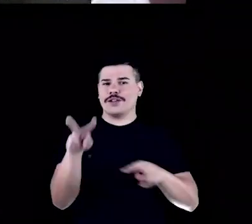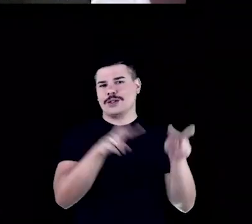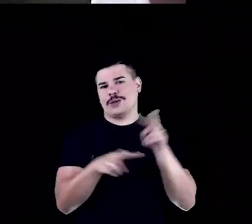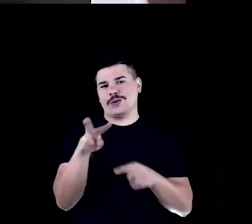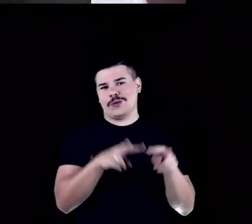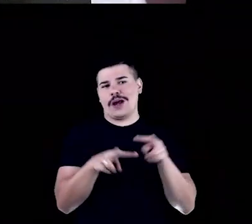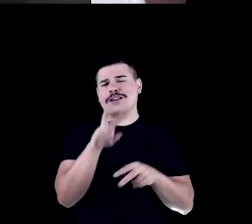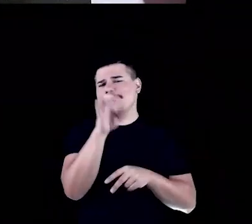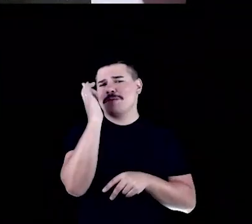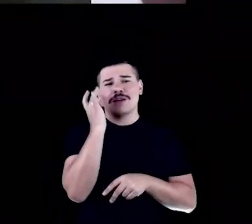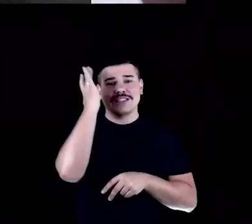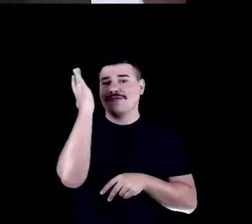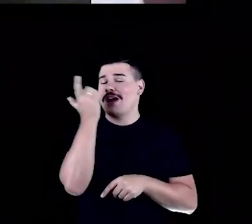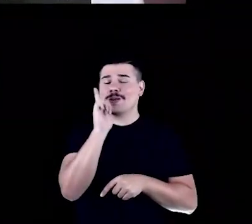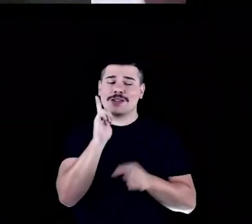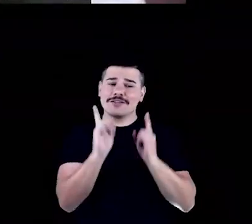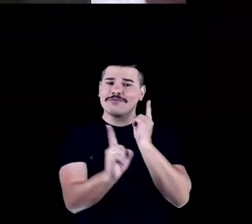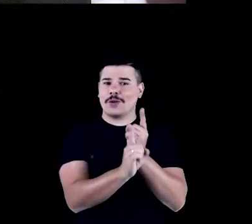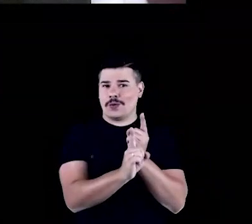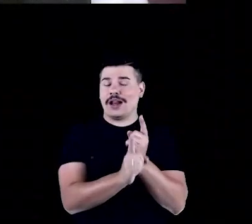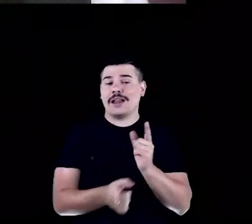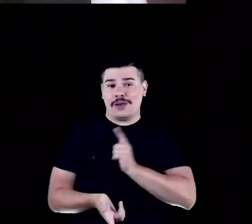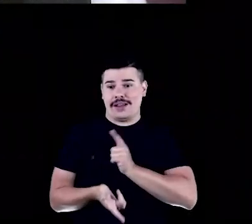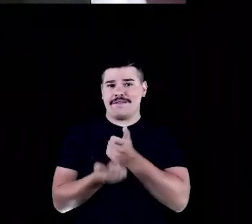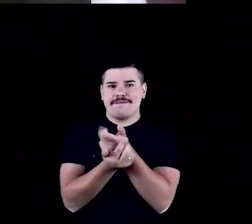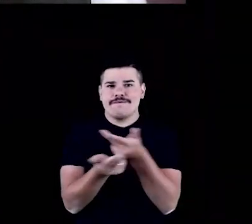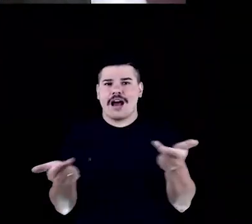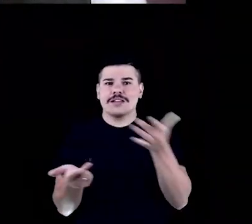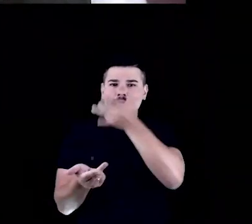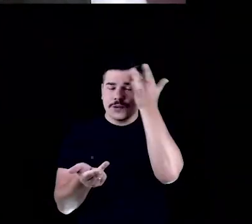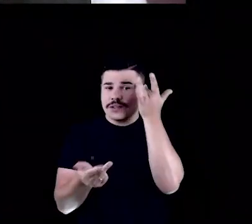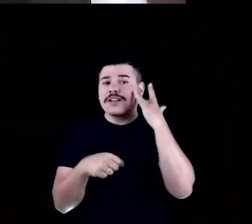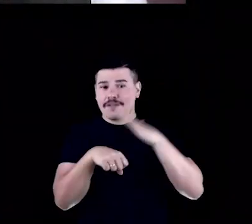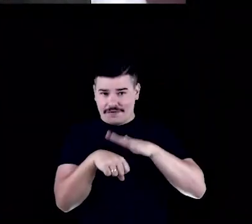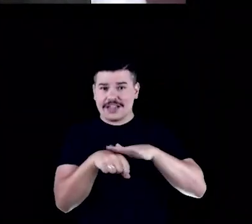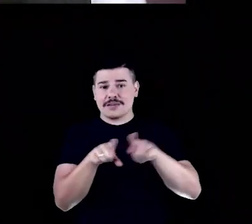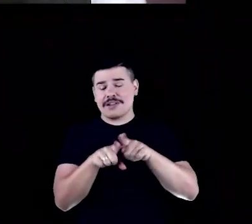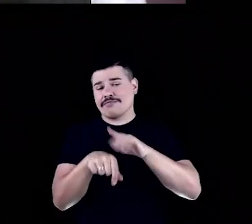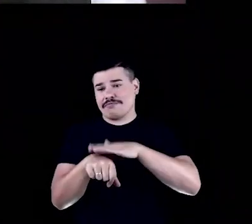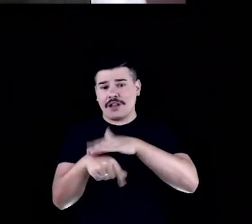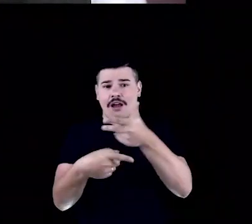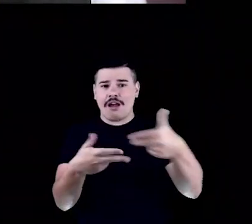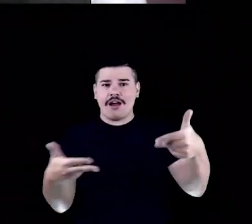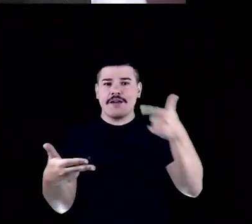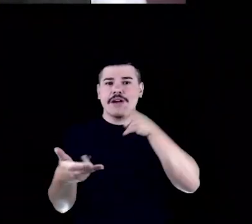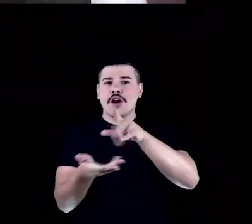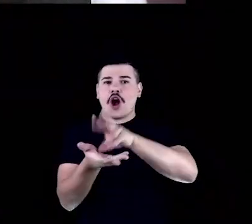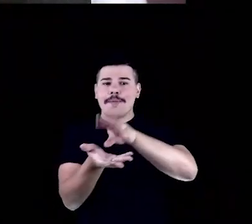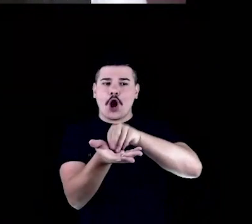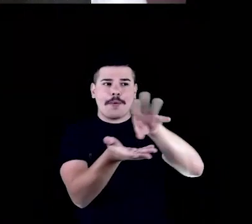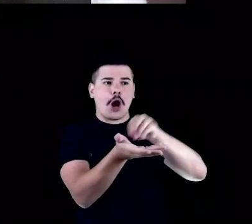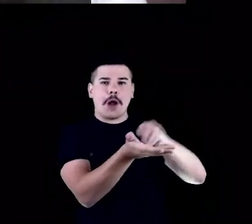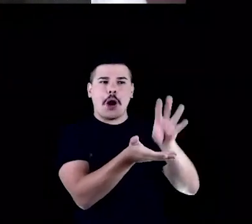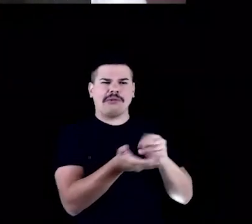visual, torna muito acessível, muito facilmente reprodutível. E aí tem muita gente que faz e acaba fazendo e aí vira a